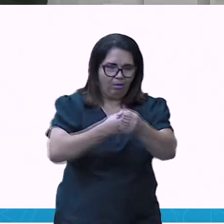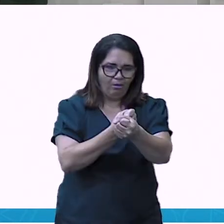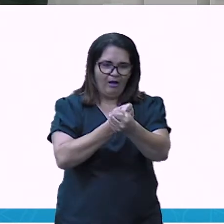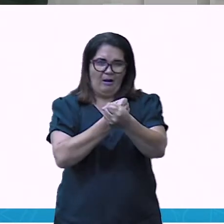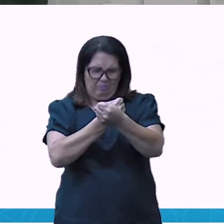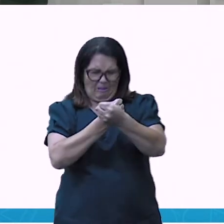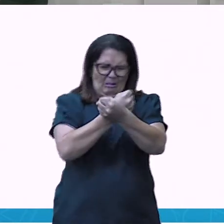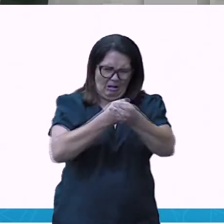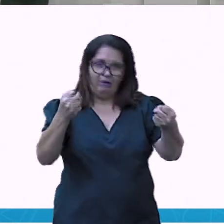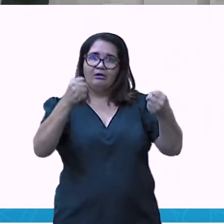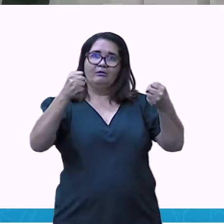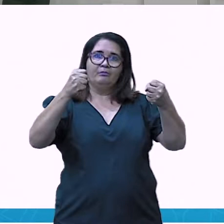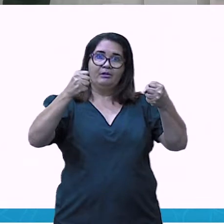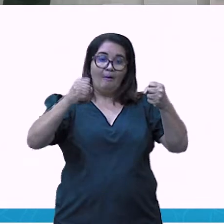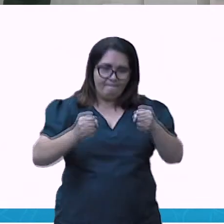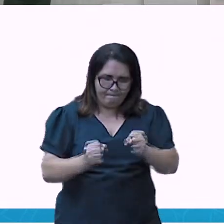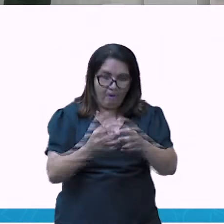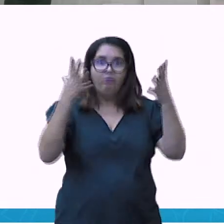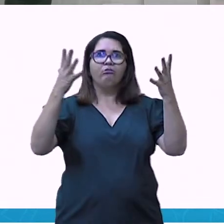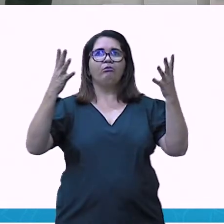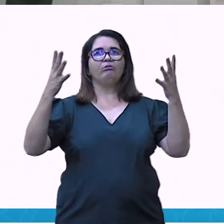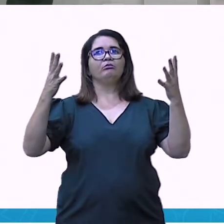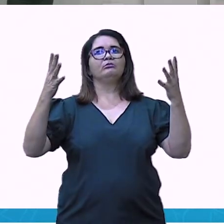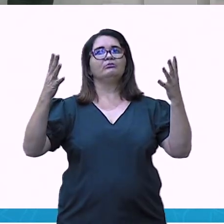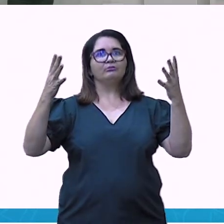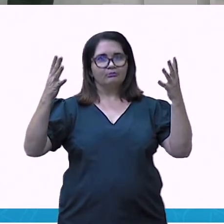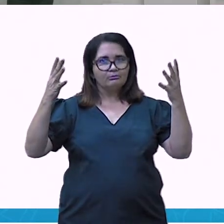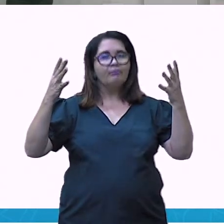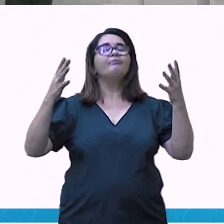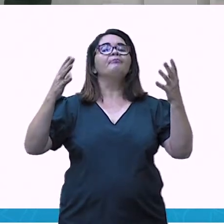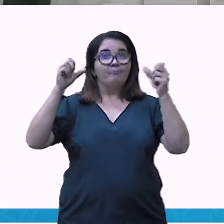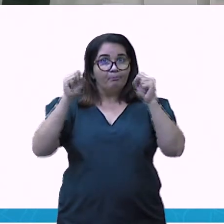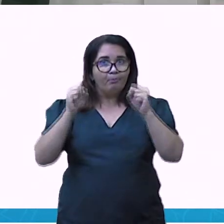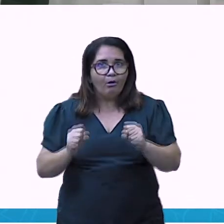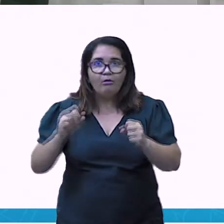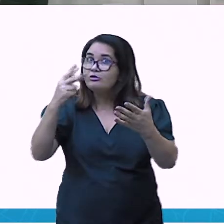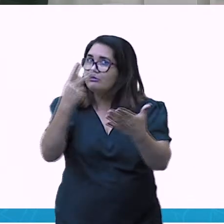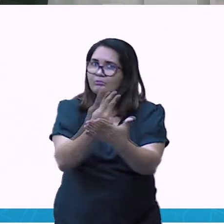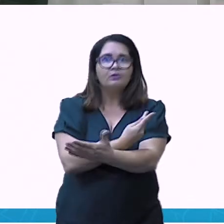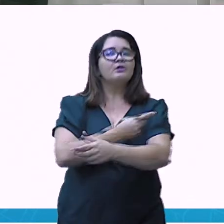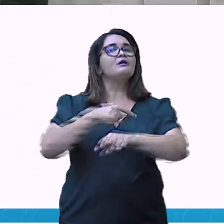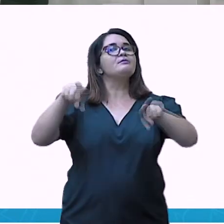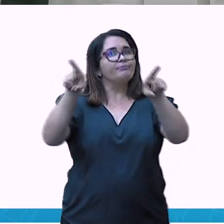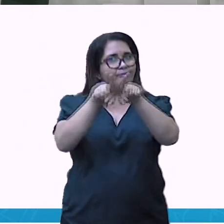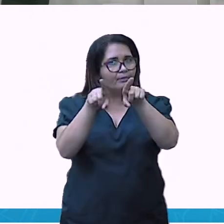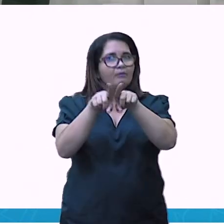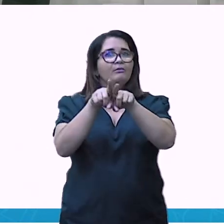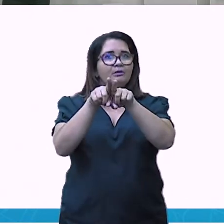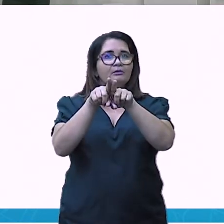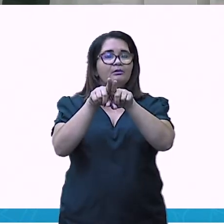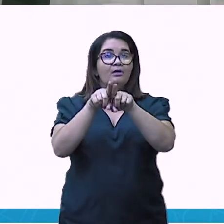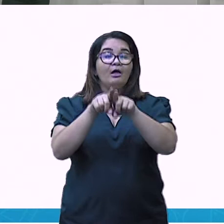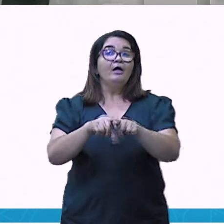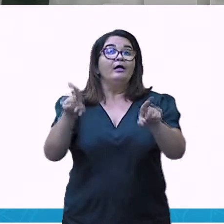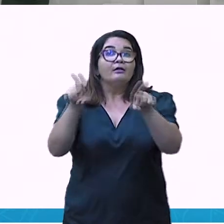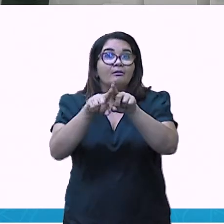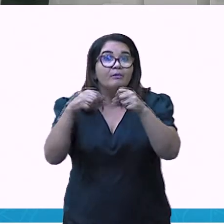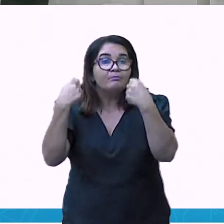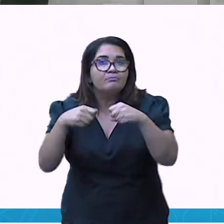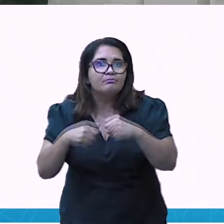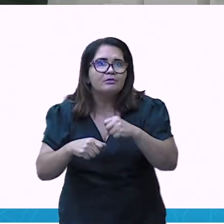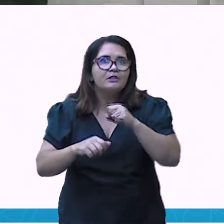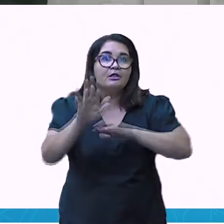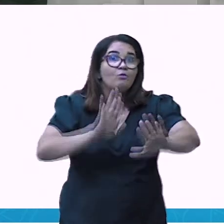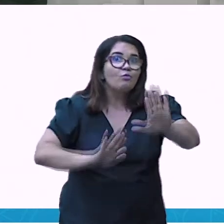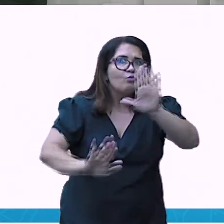gás. E uma criança nunca pode estar num ambiente como o da cozinha sem supervisão de um adulto.